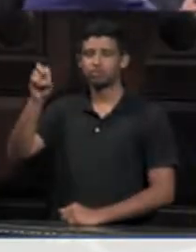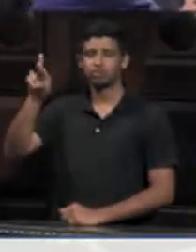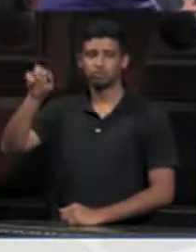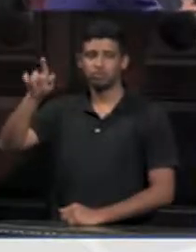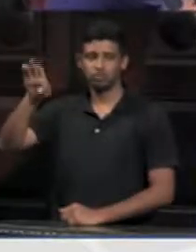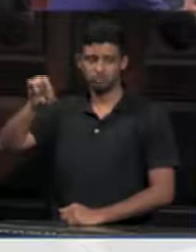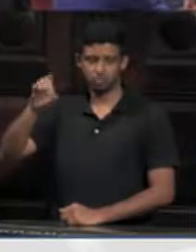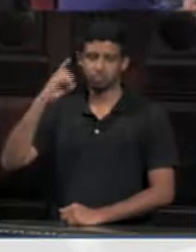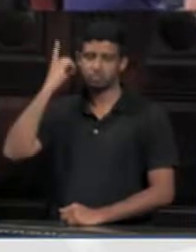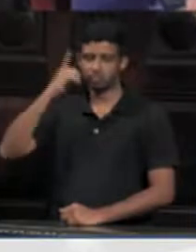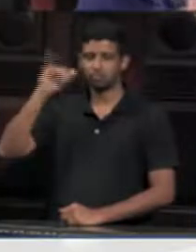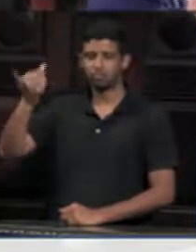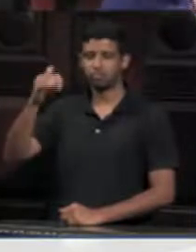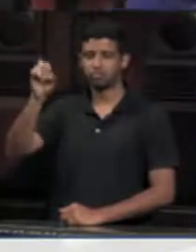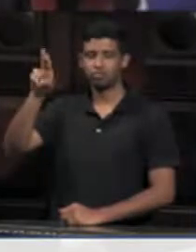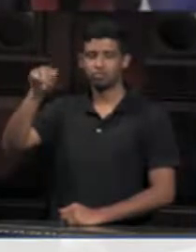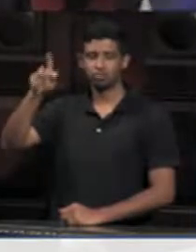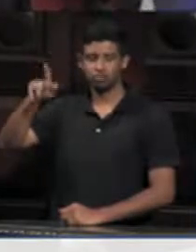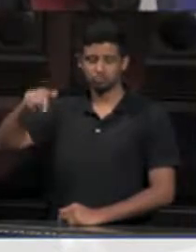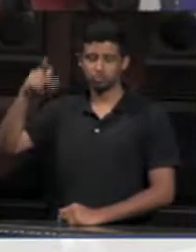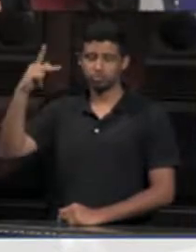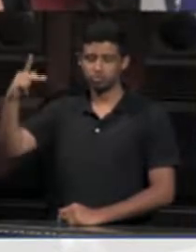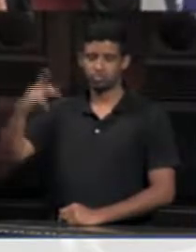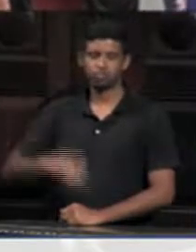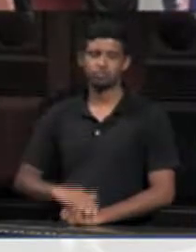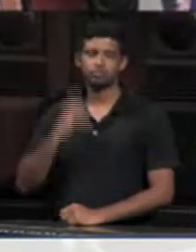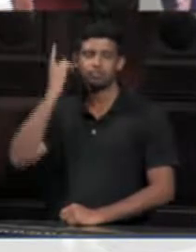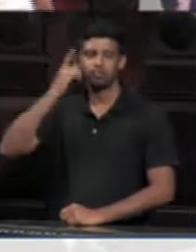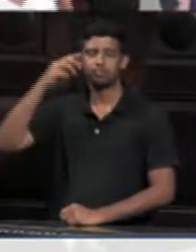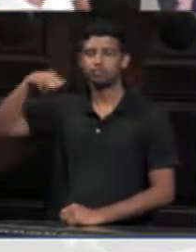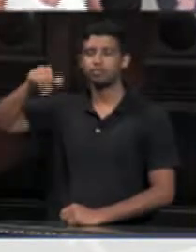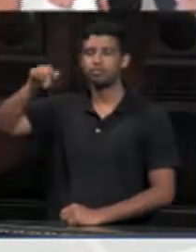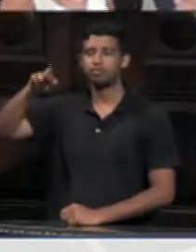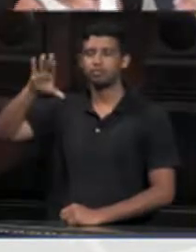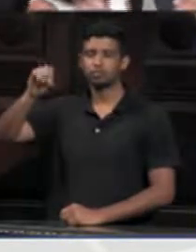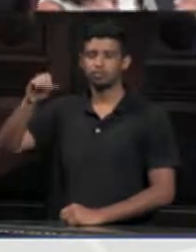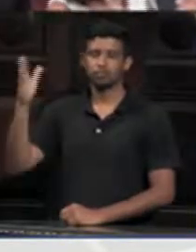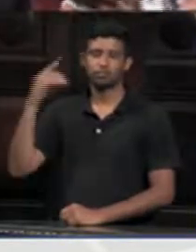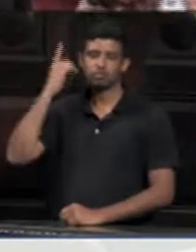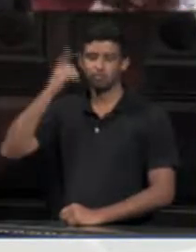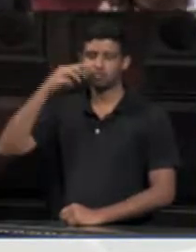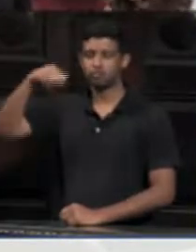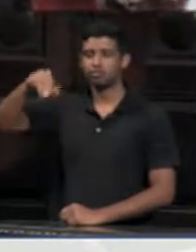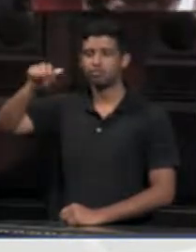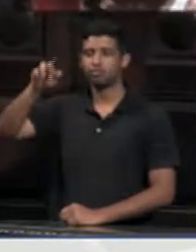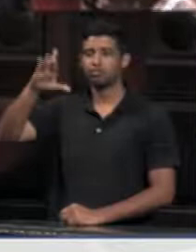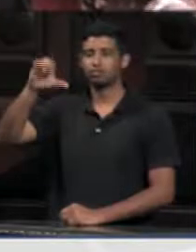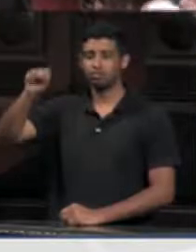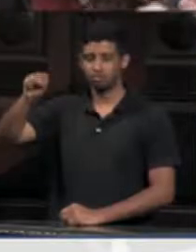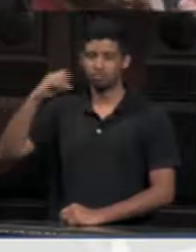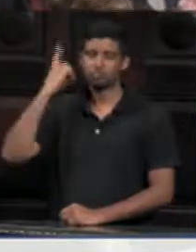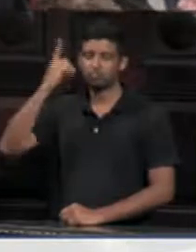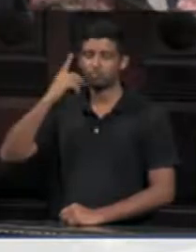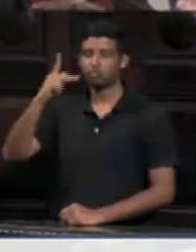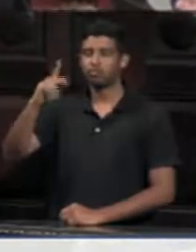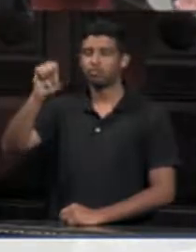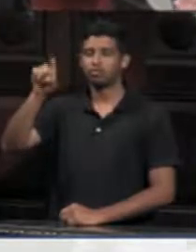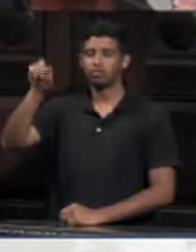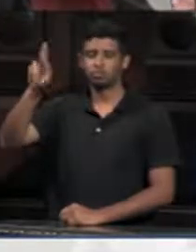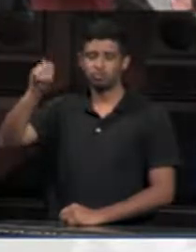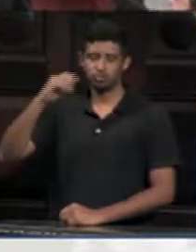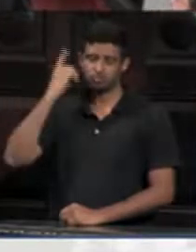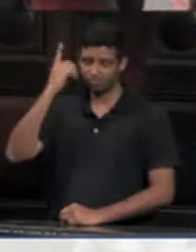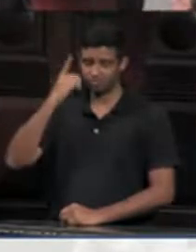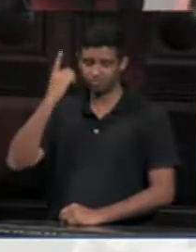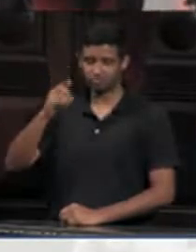Neto, Márcio Canela, Marcos Miller, Pedro Augusto, Pedro Fernandes, Rafael Pisciani,